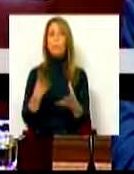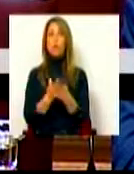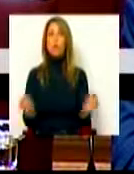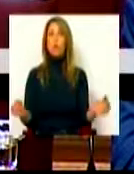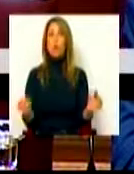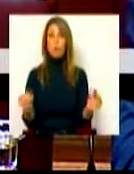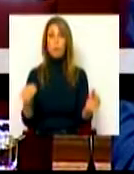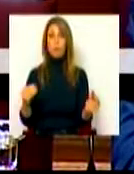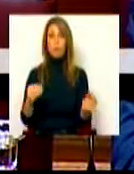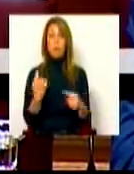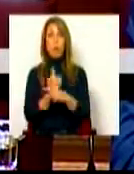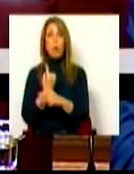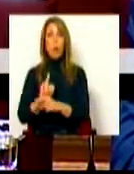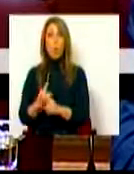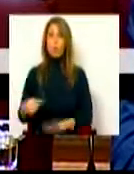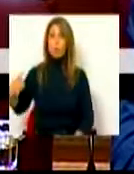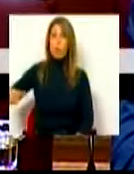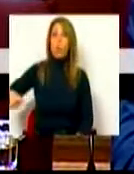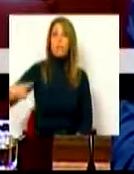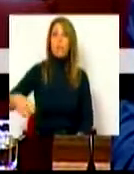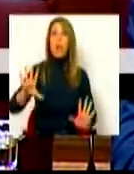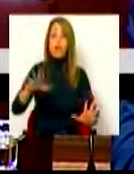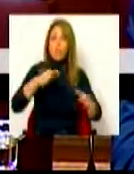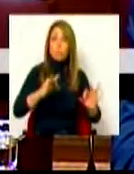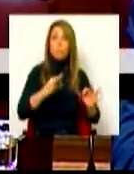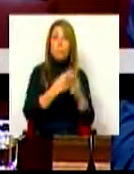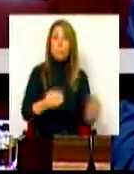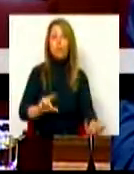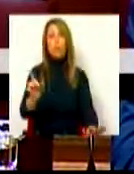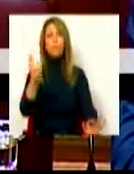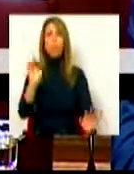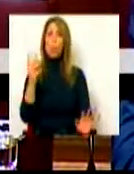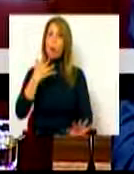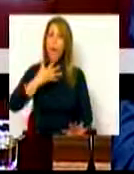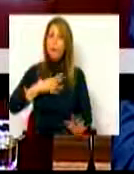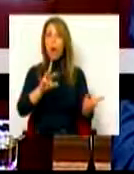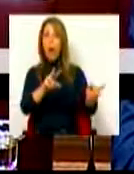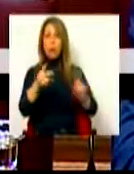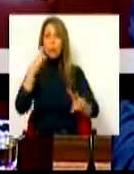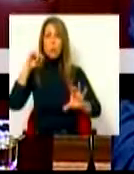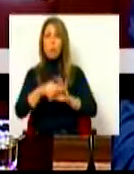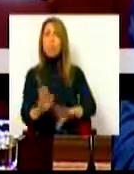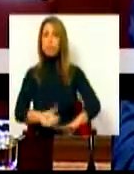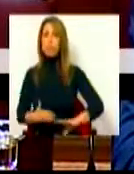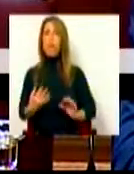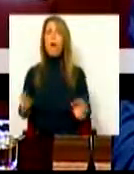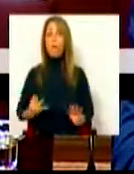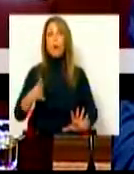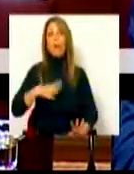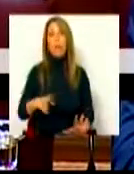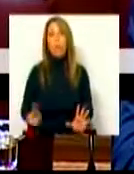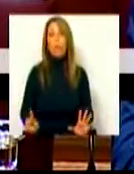no cotidiano, mas que não resolve no fundo, ou se pelo contrário pretendemos uma alteração de fundo. Eu penso que aquilo que